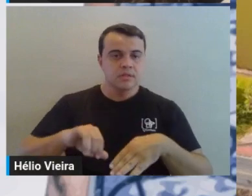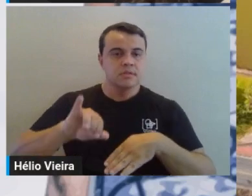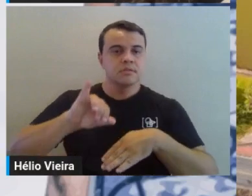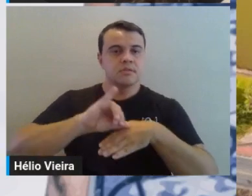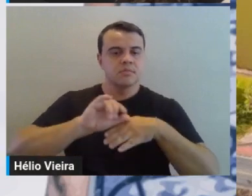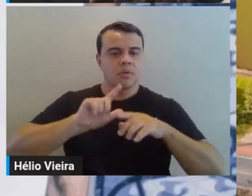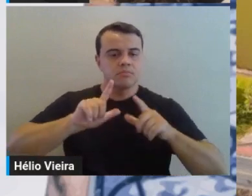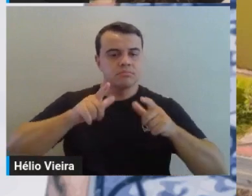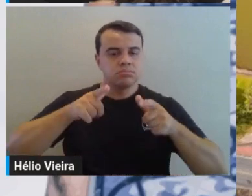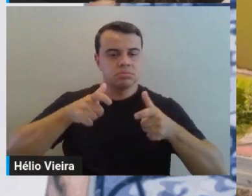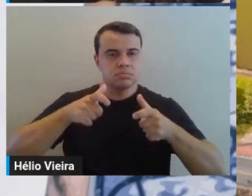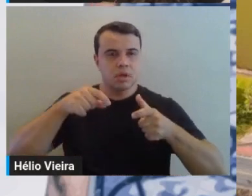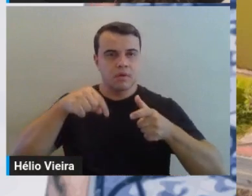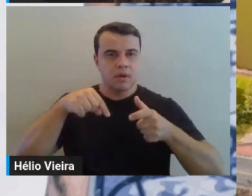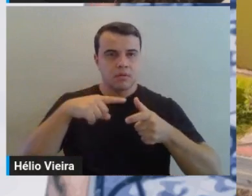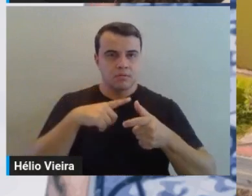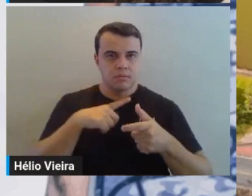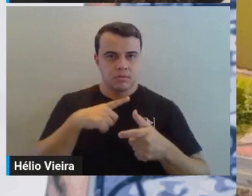de cima